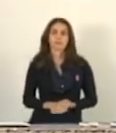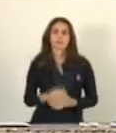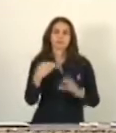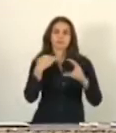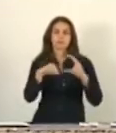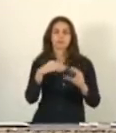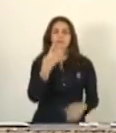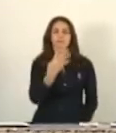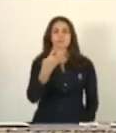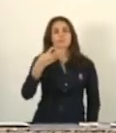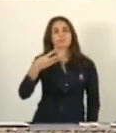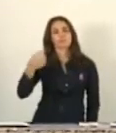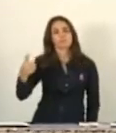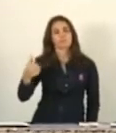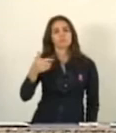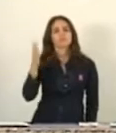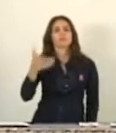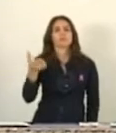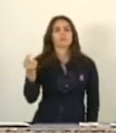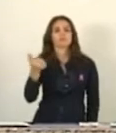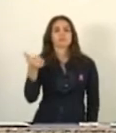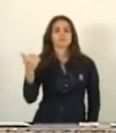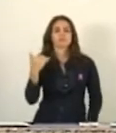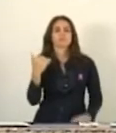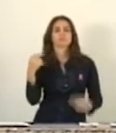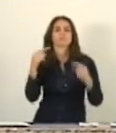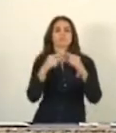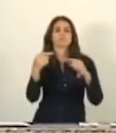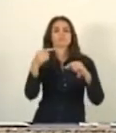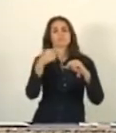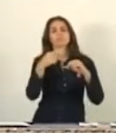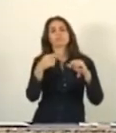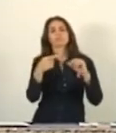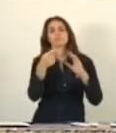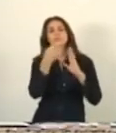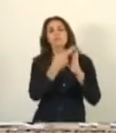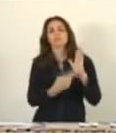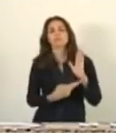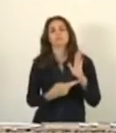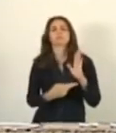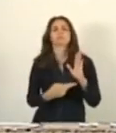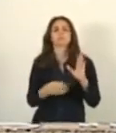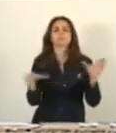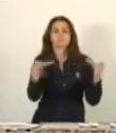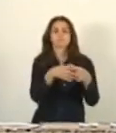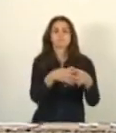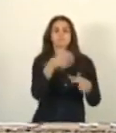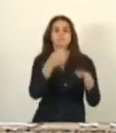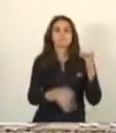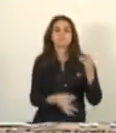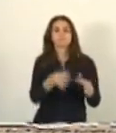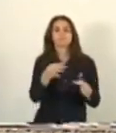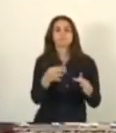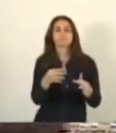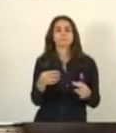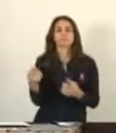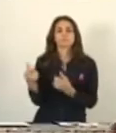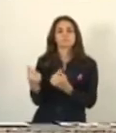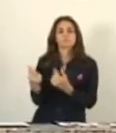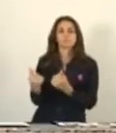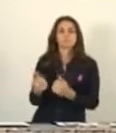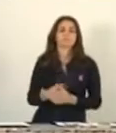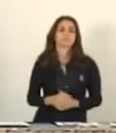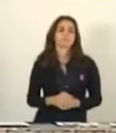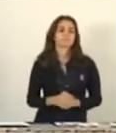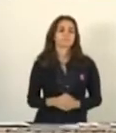mensagem 431-2021 do Governo do Estado, após o cumprimento do artigo 120 do Regimento Interno, às Comissões de Justiça e de